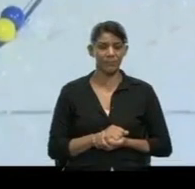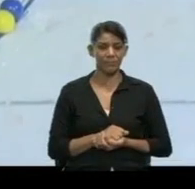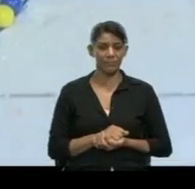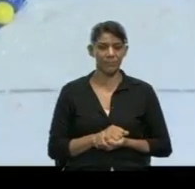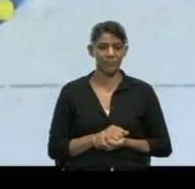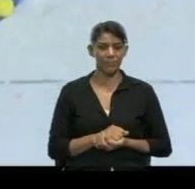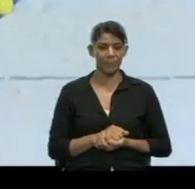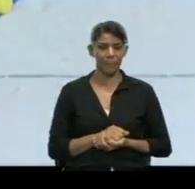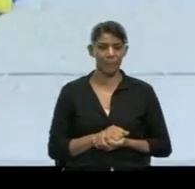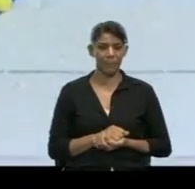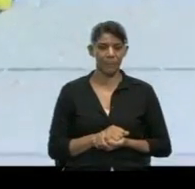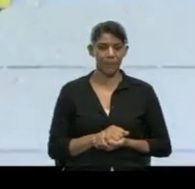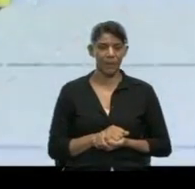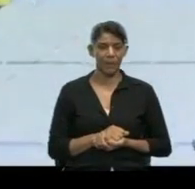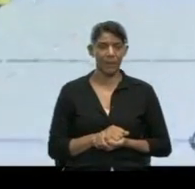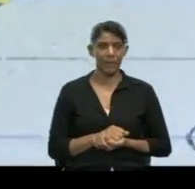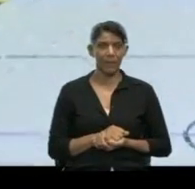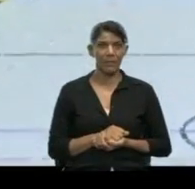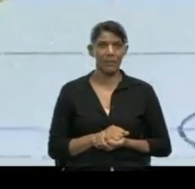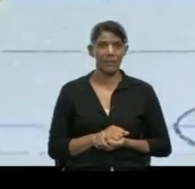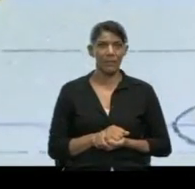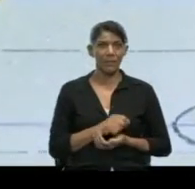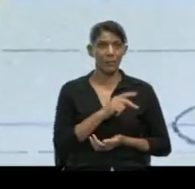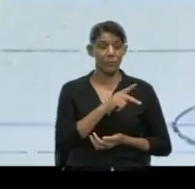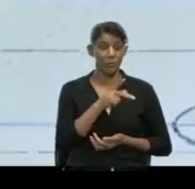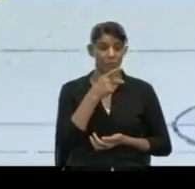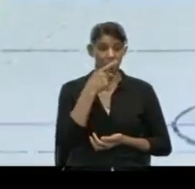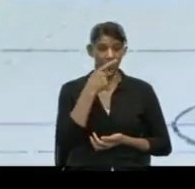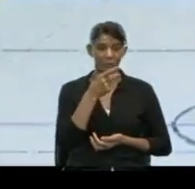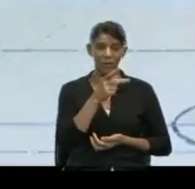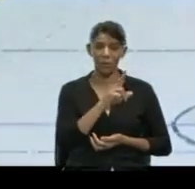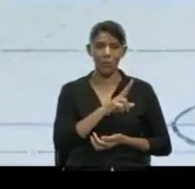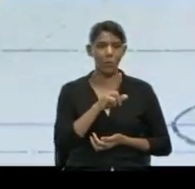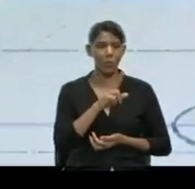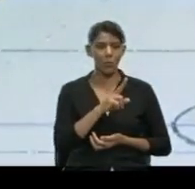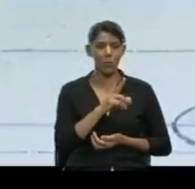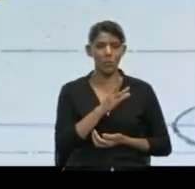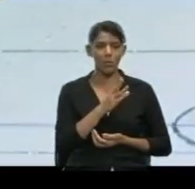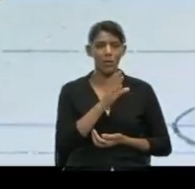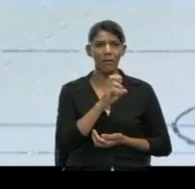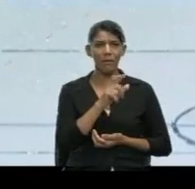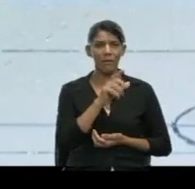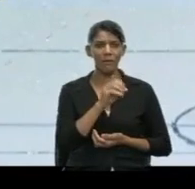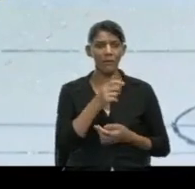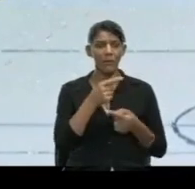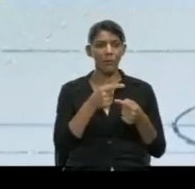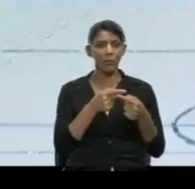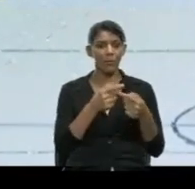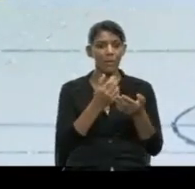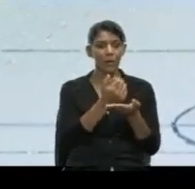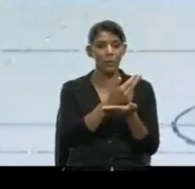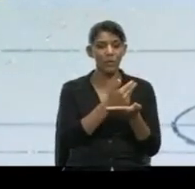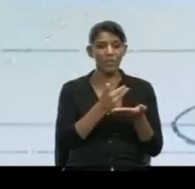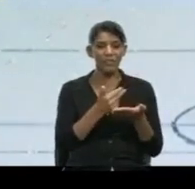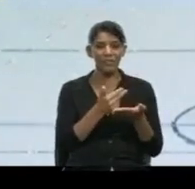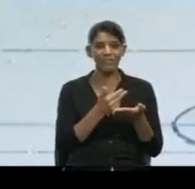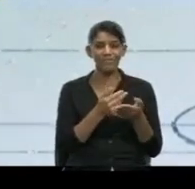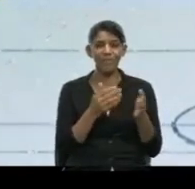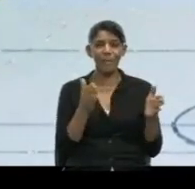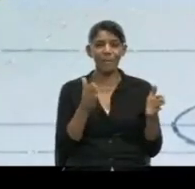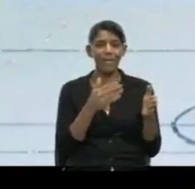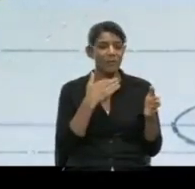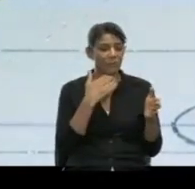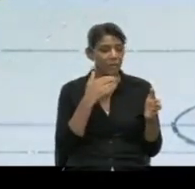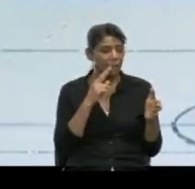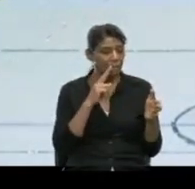Muito bem. O professor tinha falado que a gente não vai estar utilizando o eixo porque a maquete é pequenininha, o eixo não daria uma visão